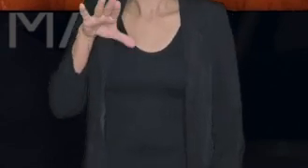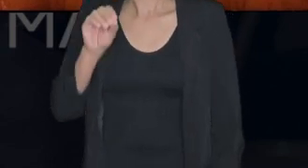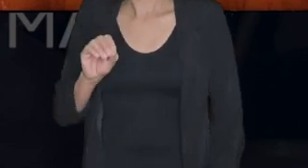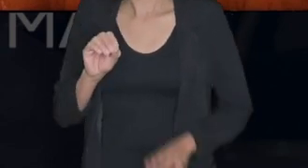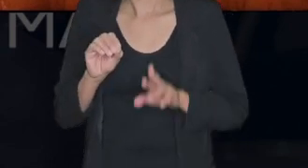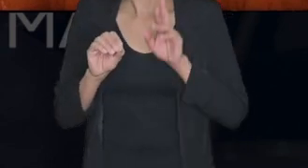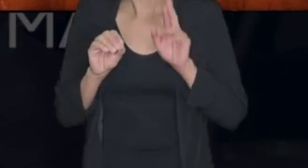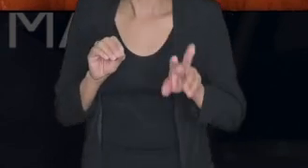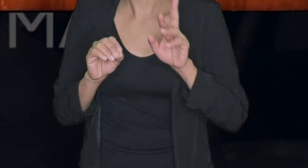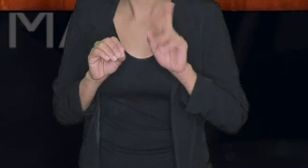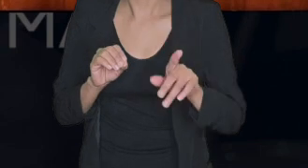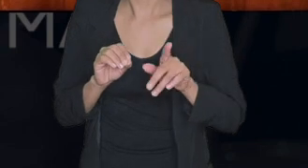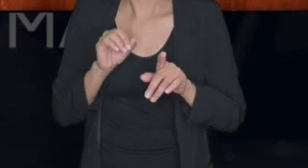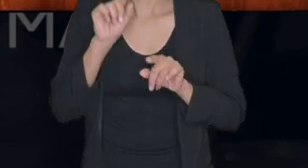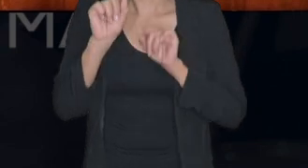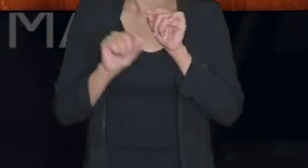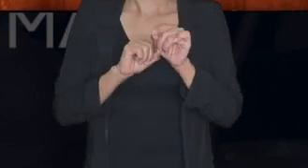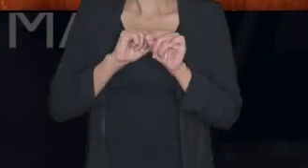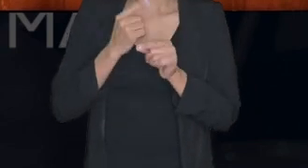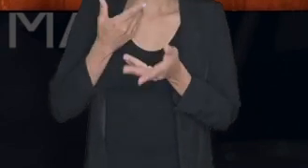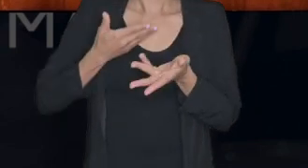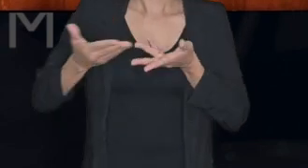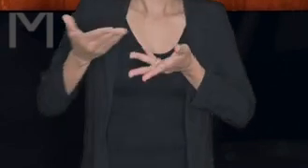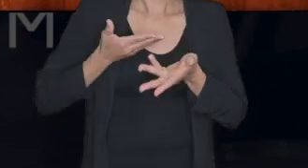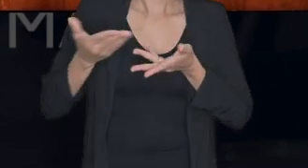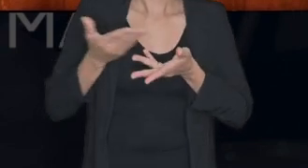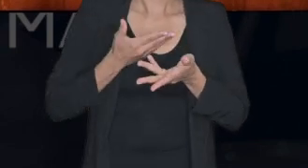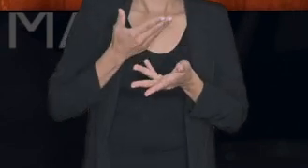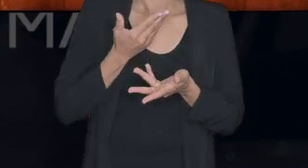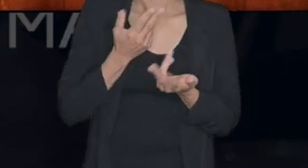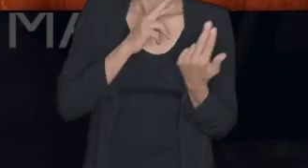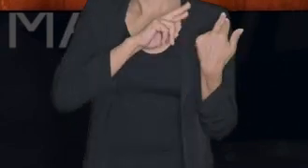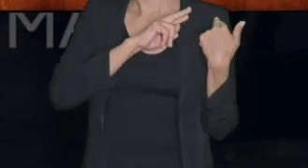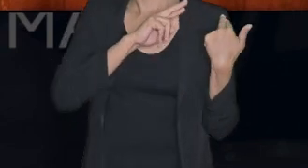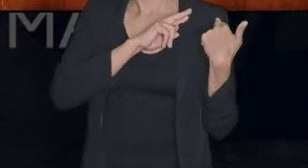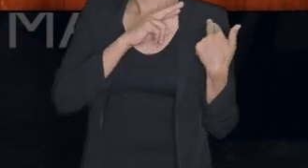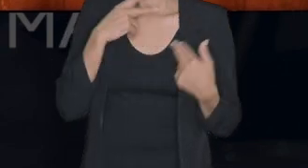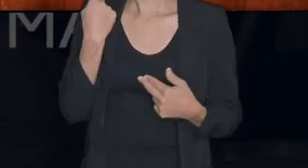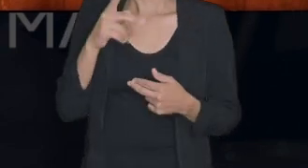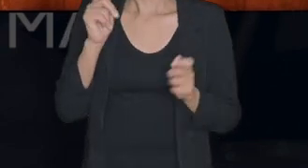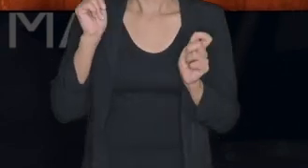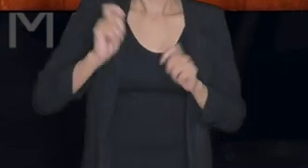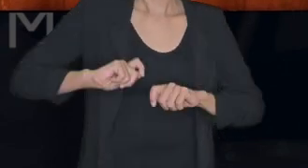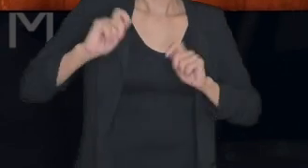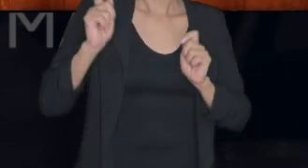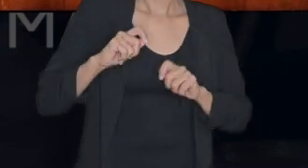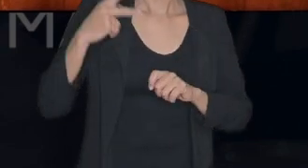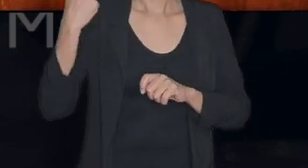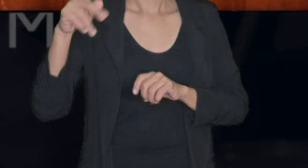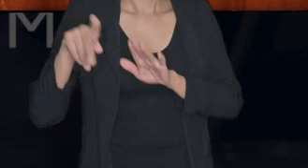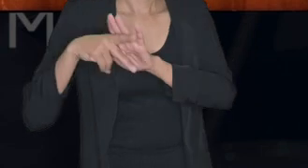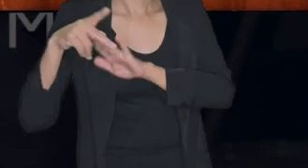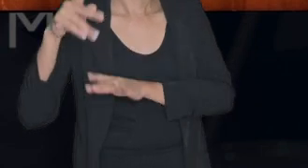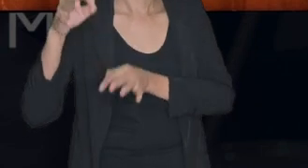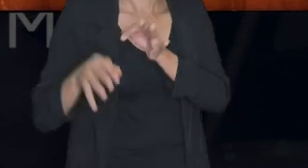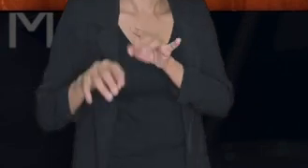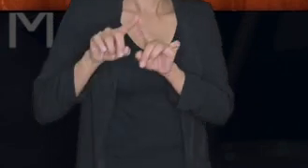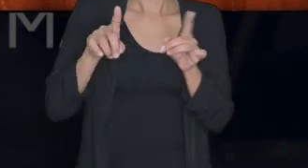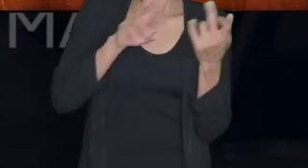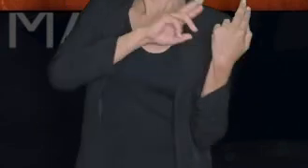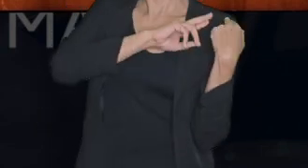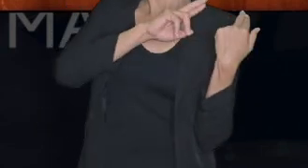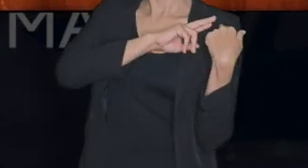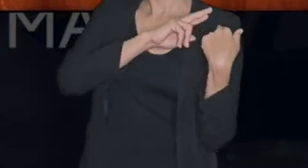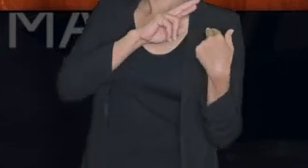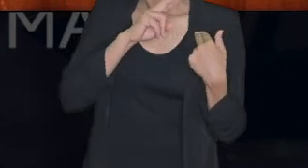compartilhamento de uma atribuição. A competência fica com o juiz, mas de uma atribuição administrativa para resolver